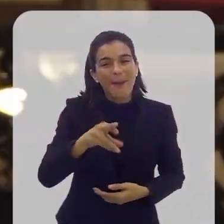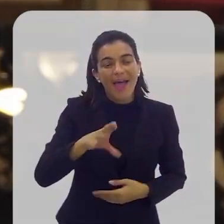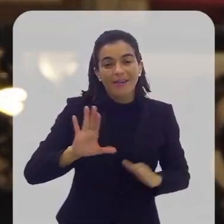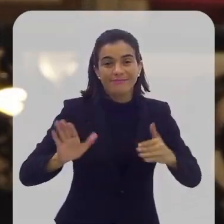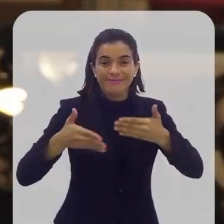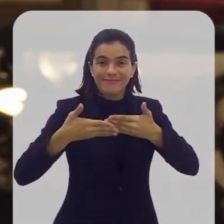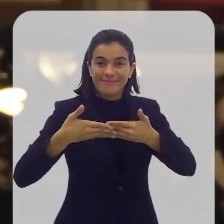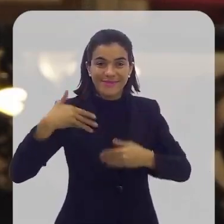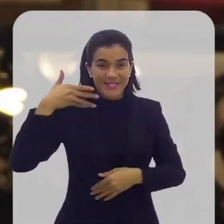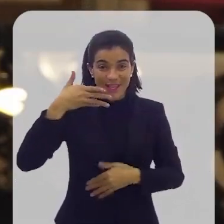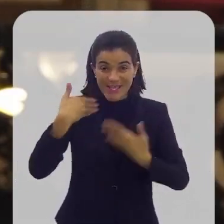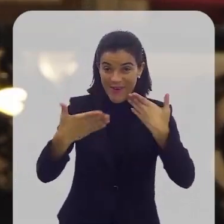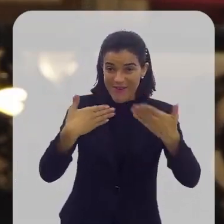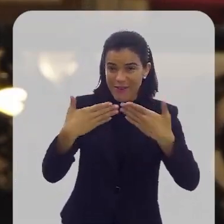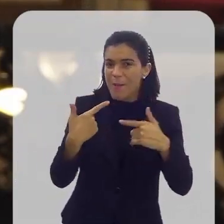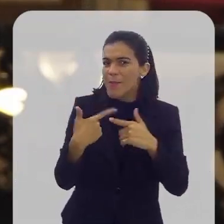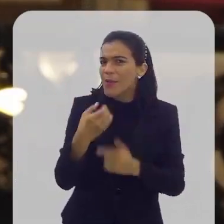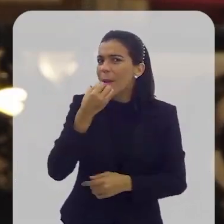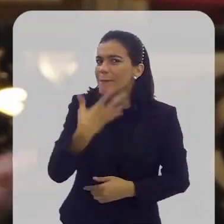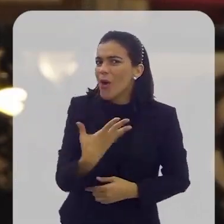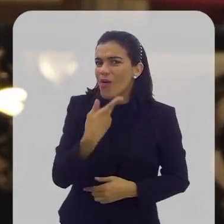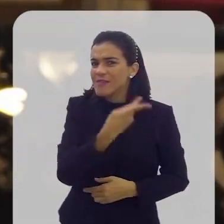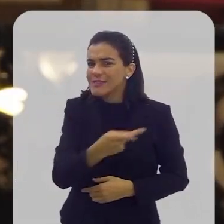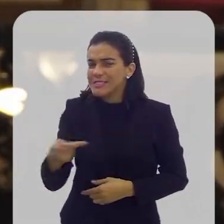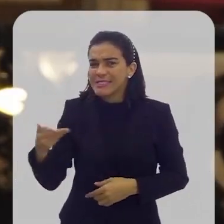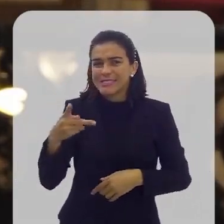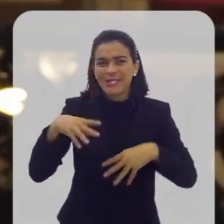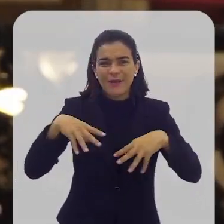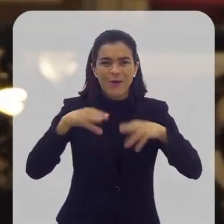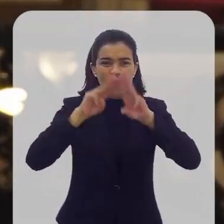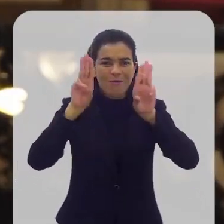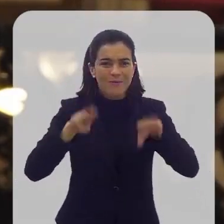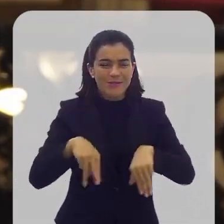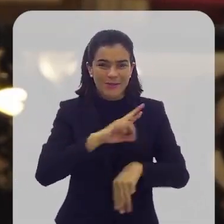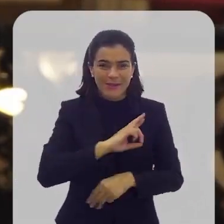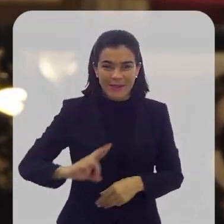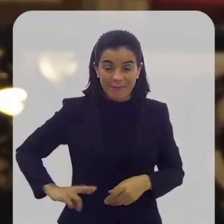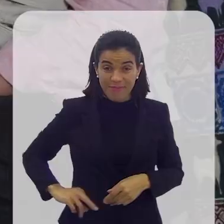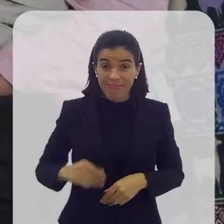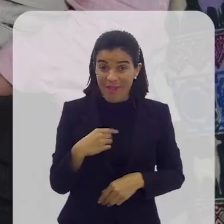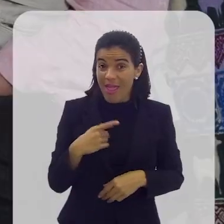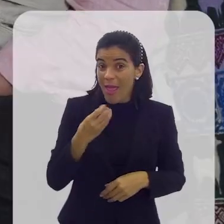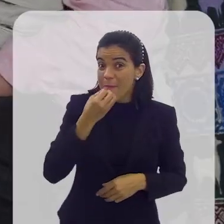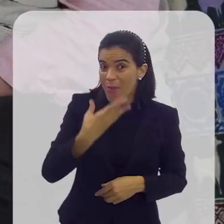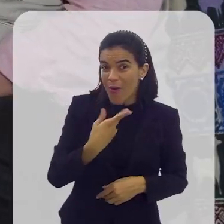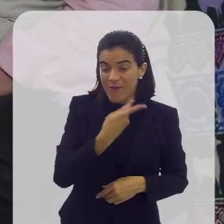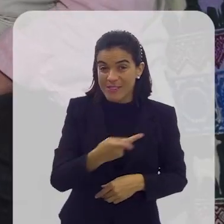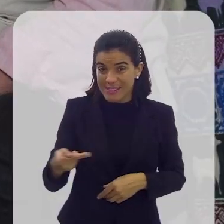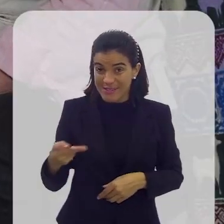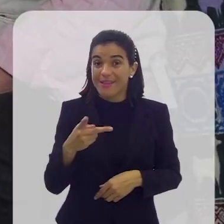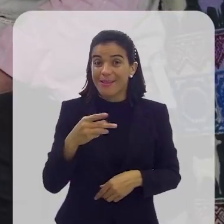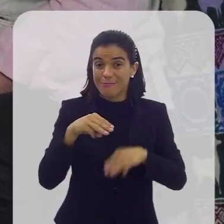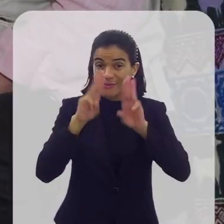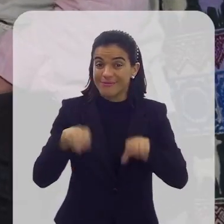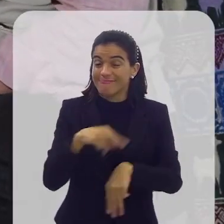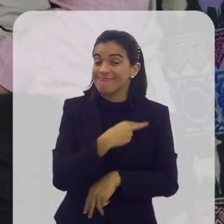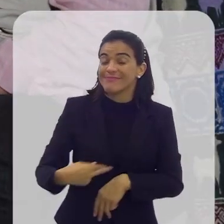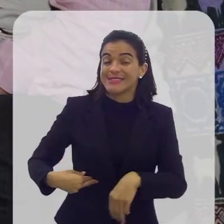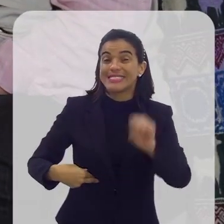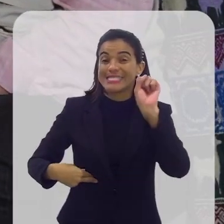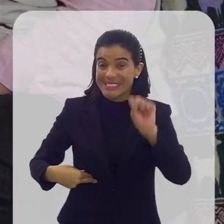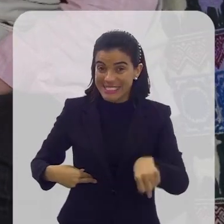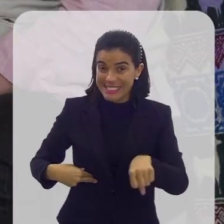Sul, mas ele tem um movimento popular, tem um gosto popular. Então, sim, aqui, Bia, também tem coisas assim